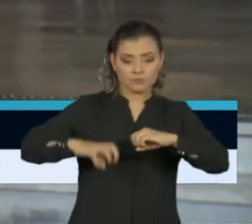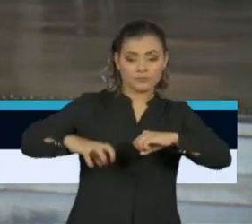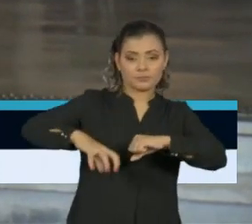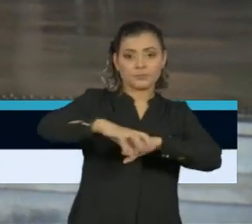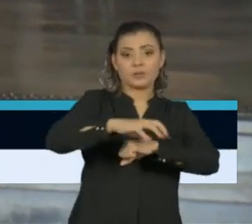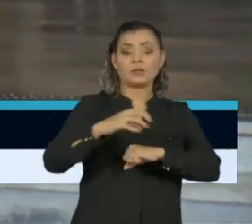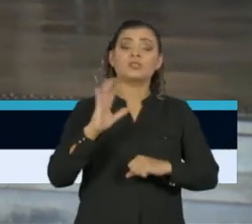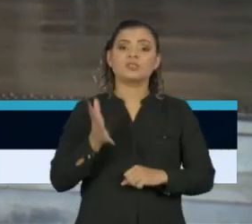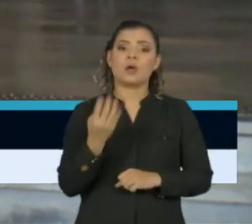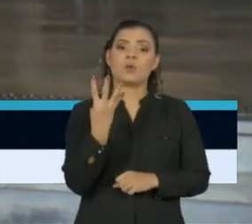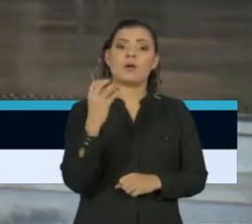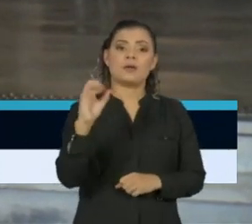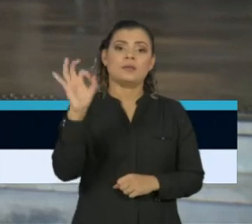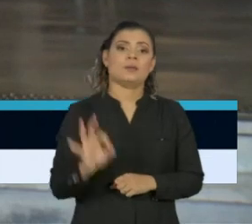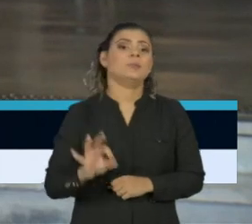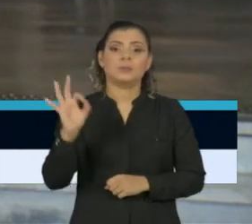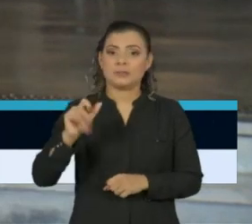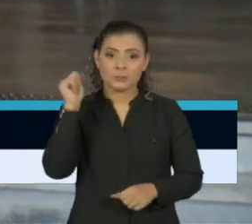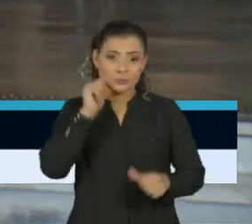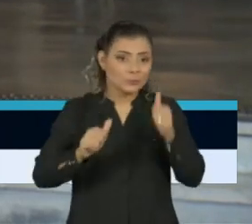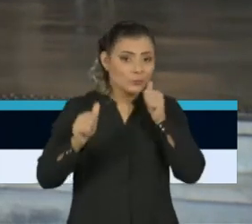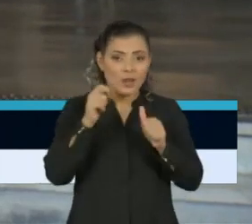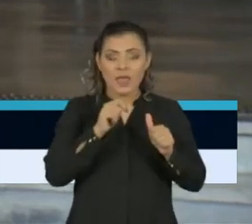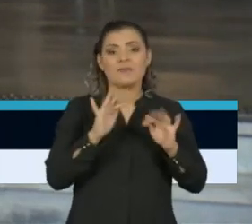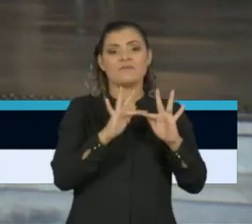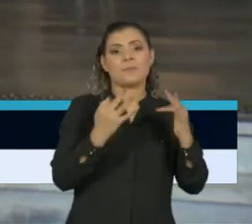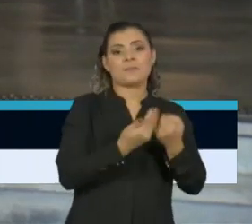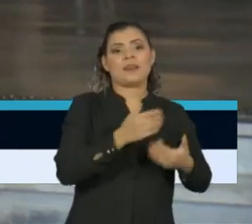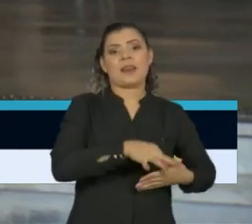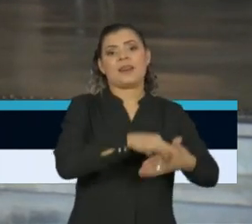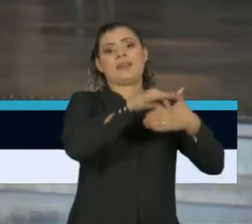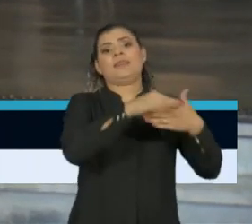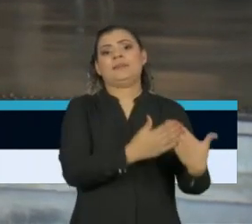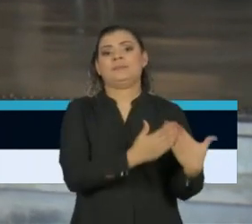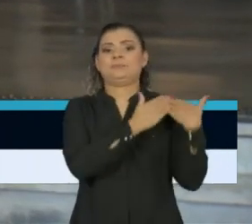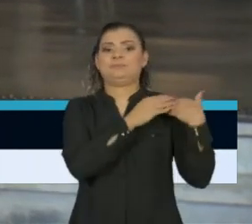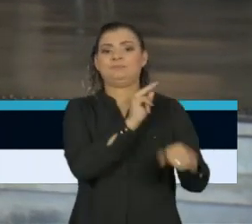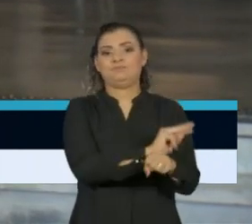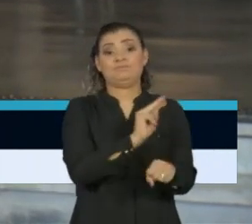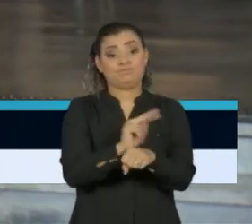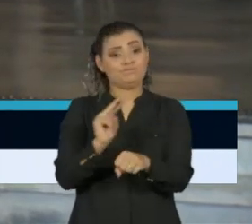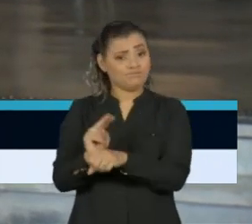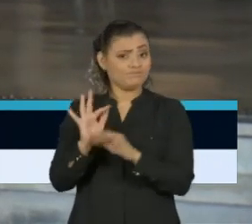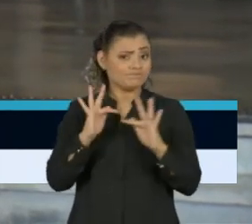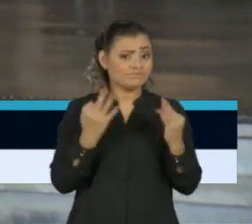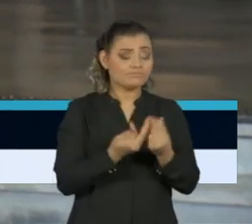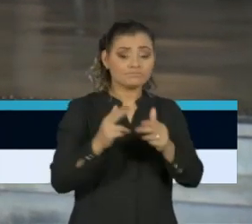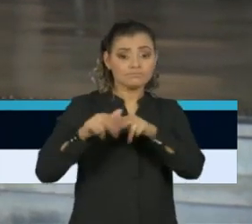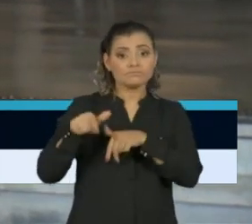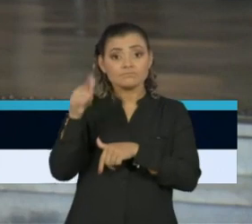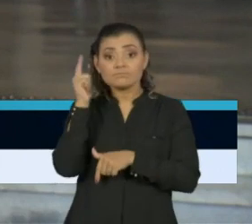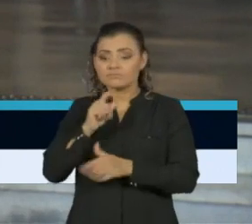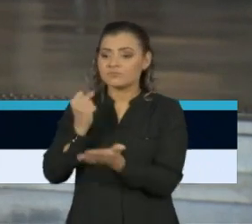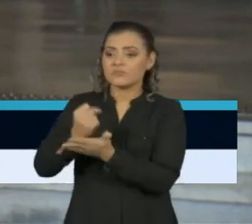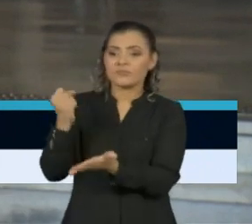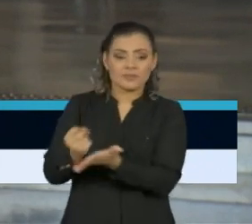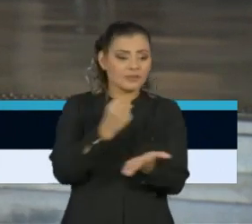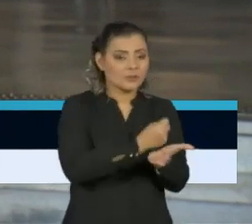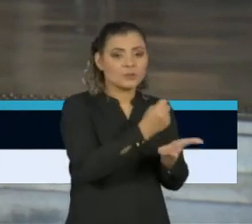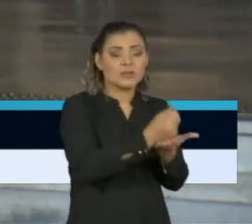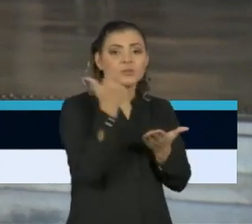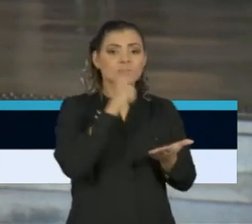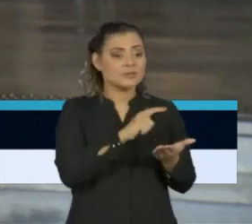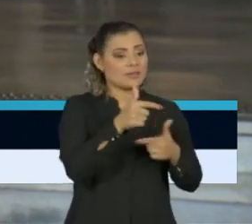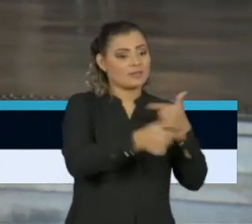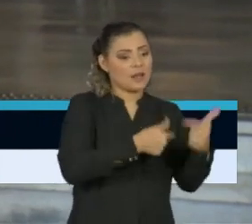a 40% das famílias, são responsáveis por 40% das famílias nas